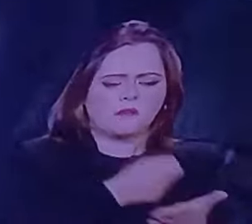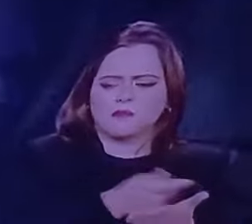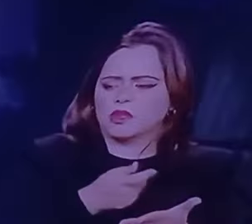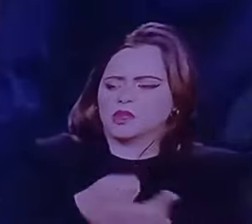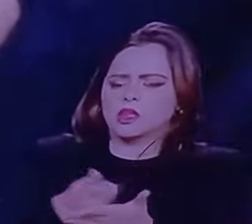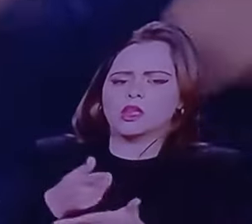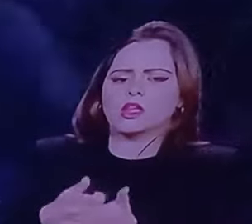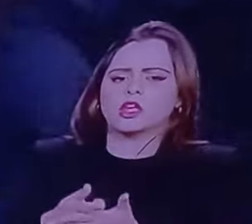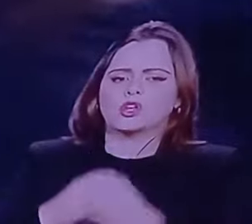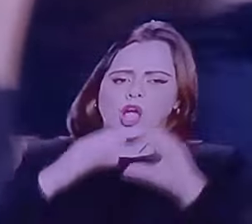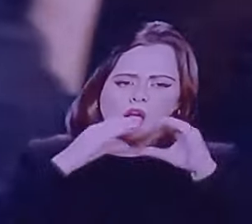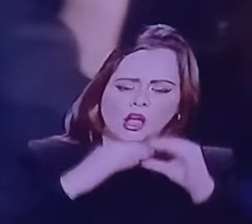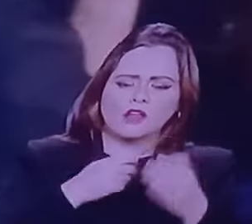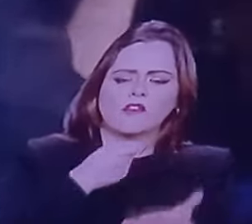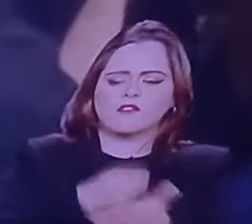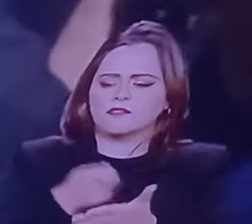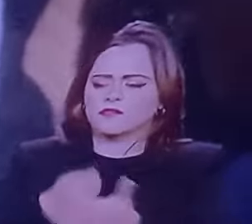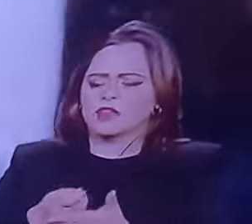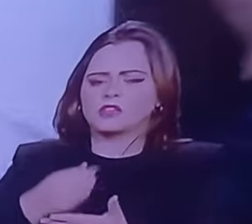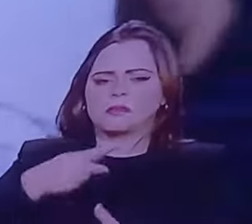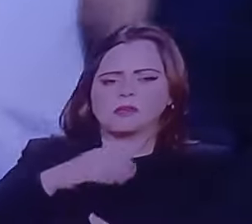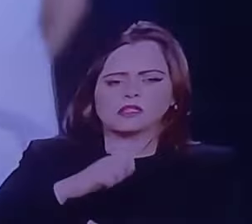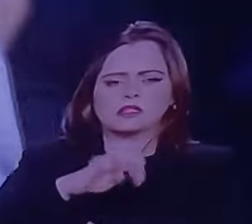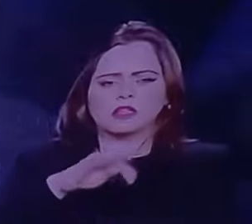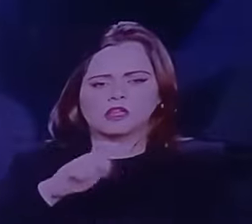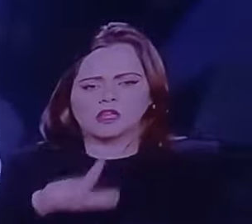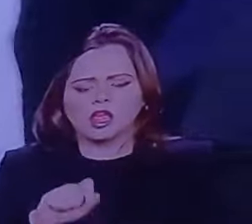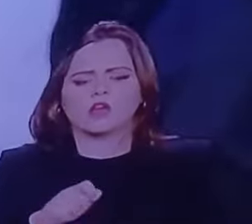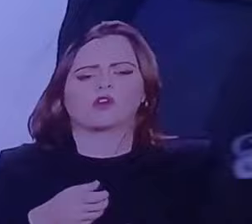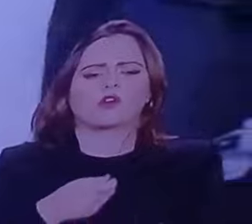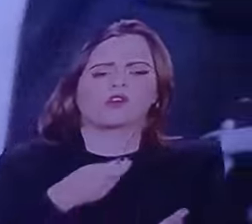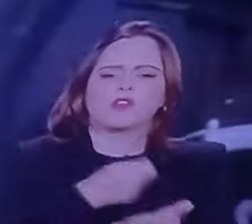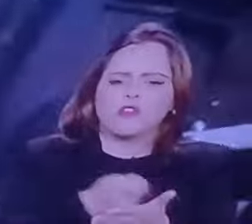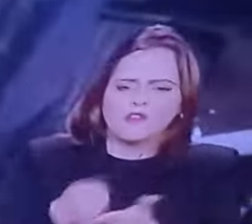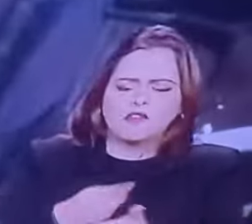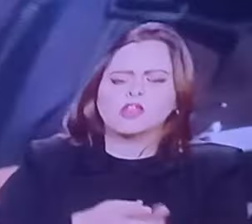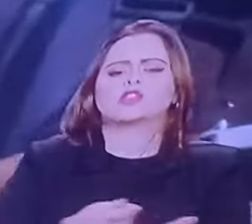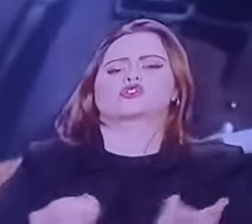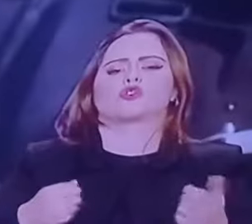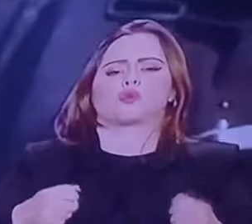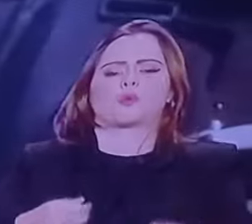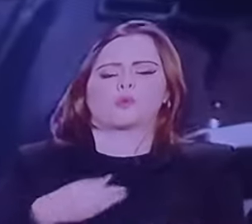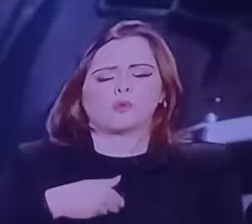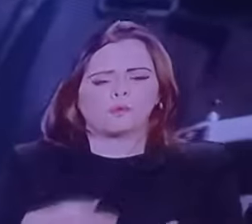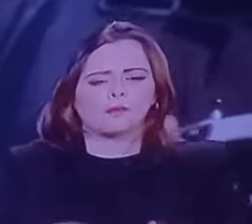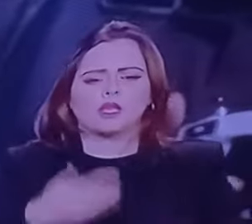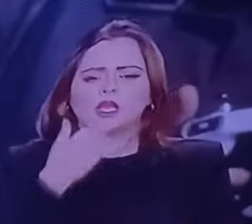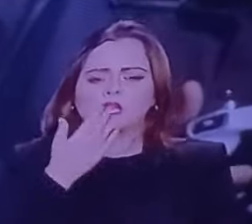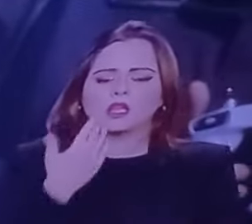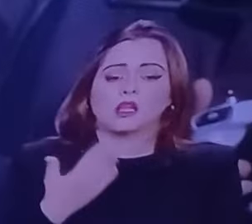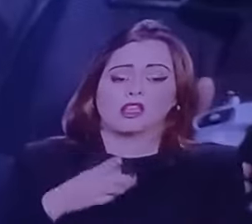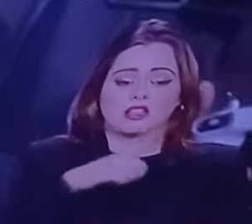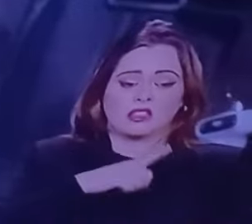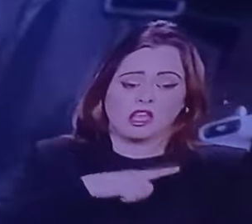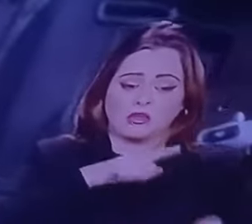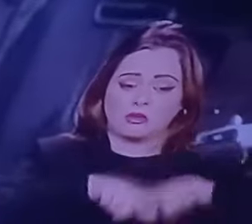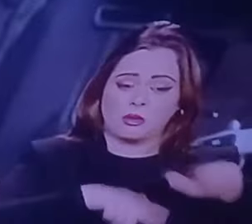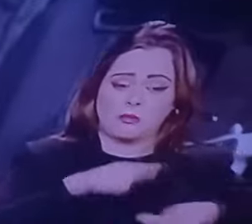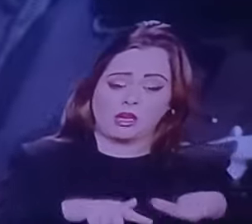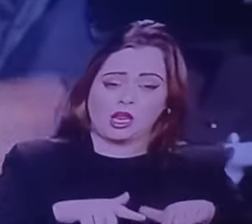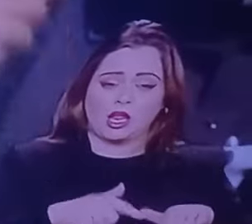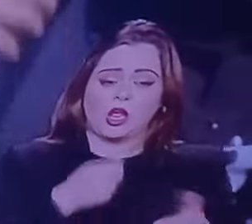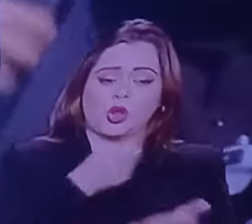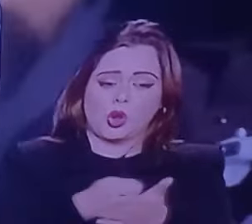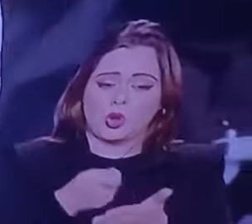o cidadão que vende pastel, o cidadão que vende comida, porque o trabalhador, tendo mais dinheiro, ele compra